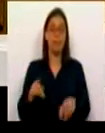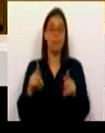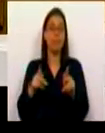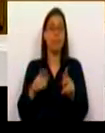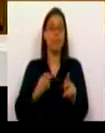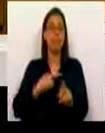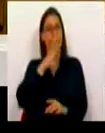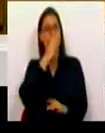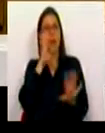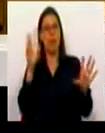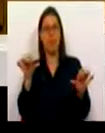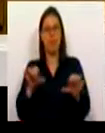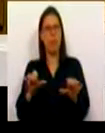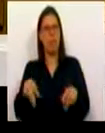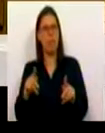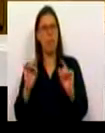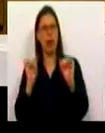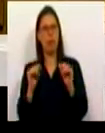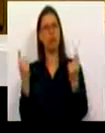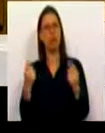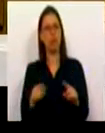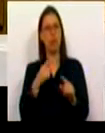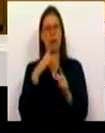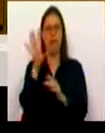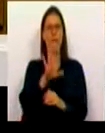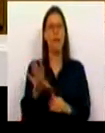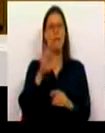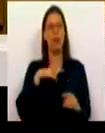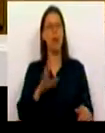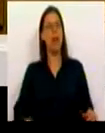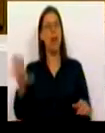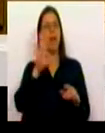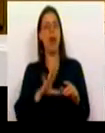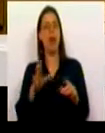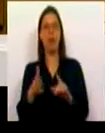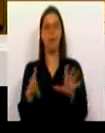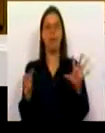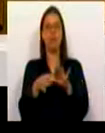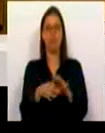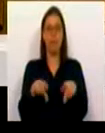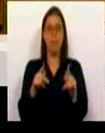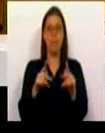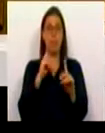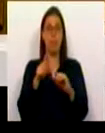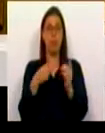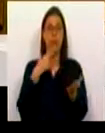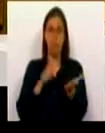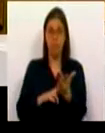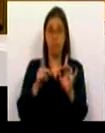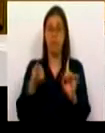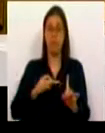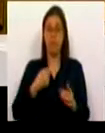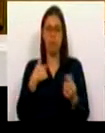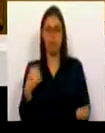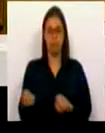método que nos começa a habituar, mas é um mau método, porque é apenas uma versão nacional e nacionalizada do método da pós-verdade que nós